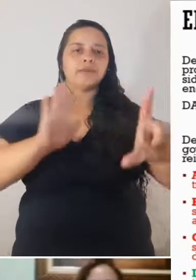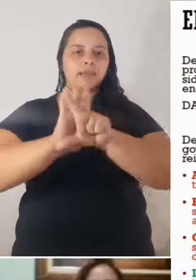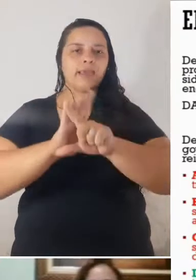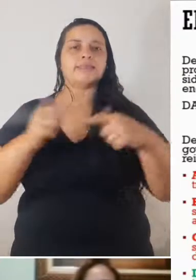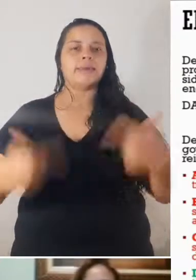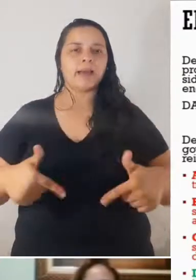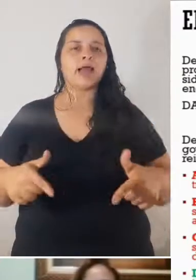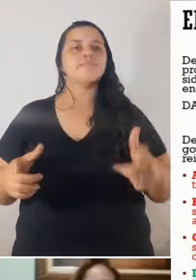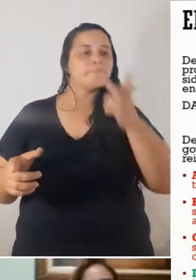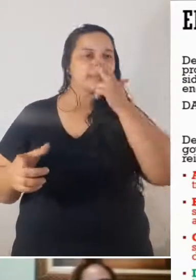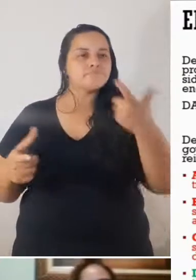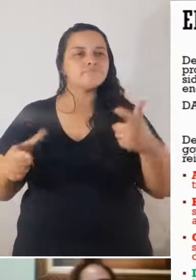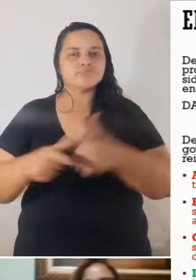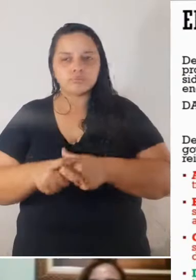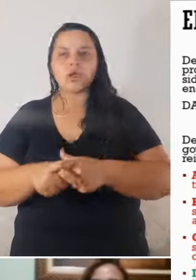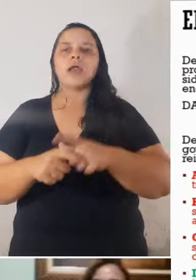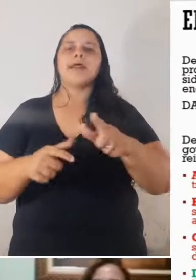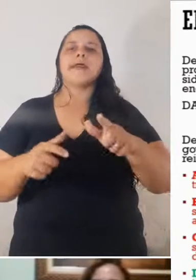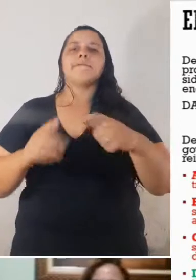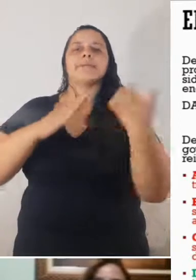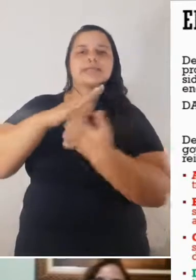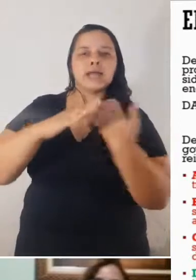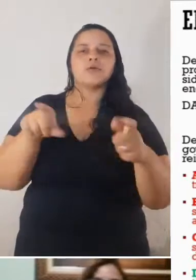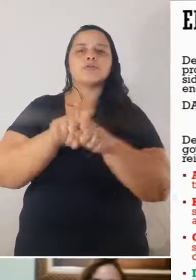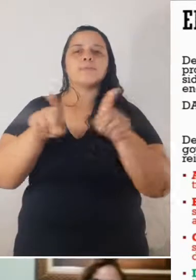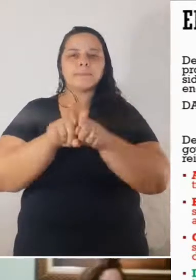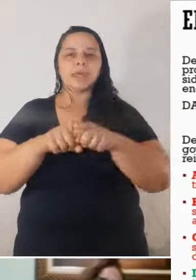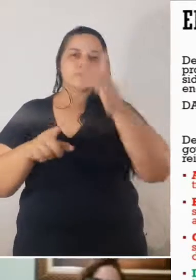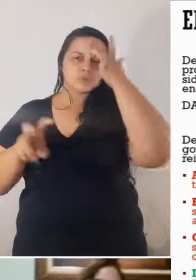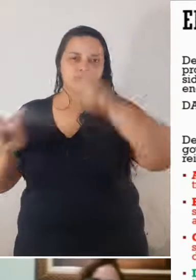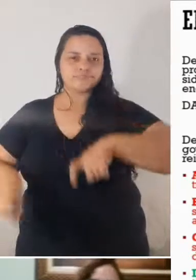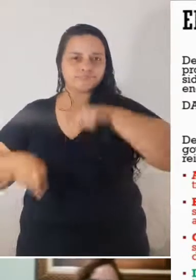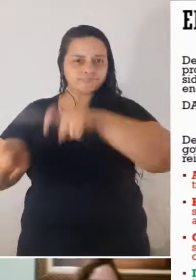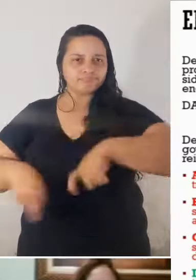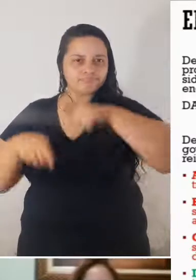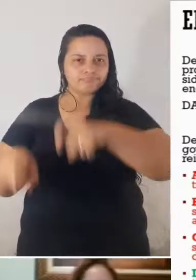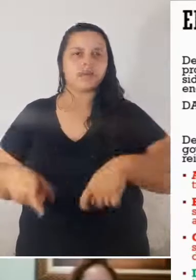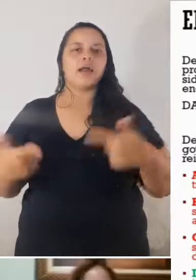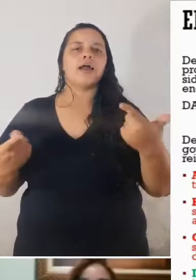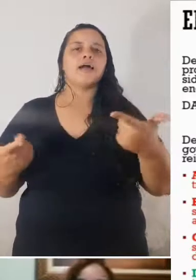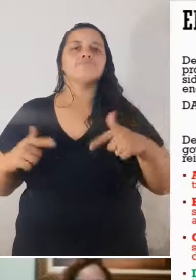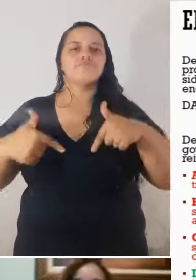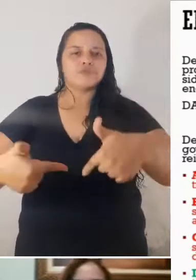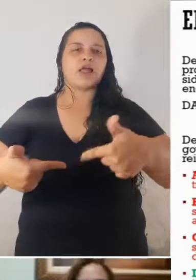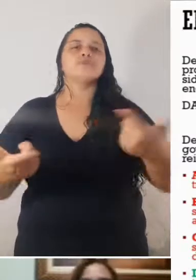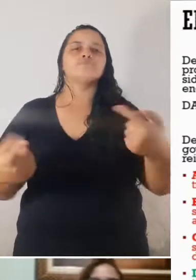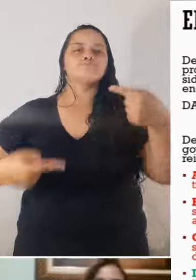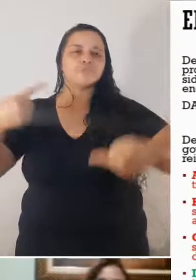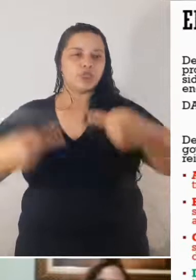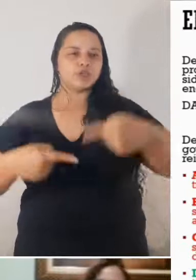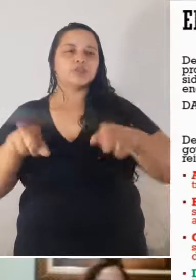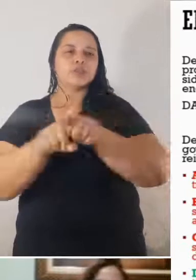empresários e fazendeiros sobre as atividades políticas de operários e camponeses. Está incorreta porque a gente não pode dizer que a CLT suprimiu o